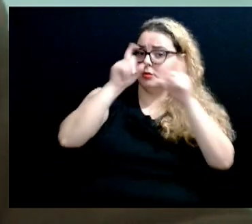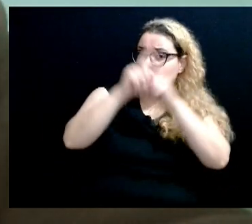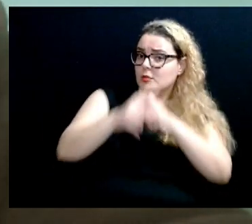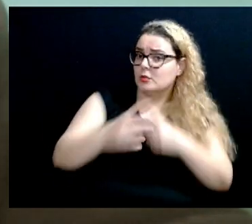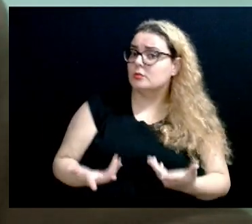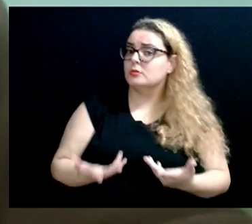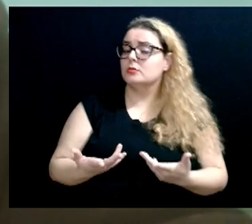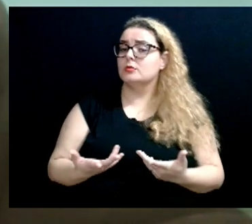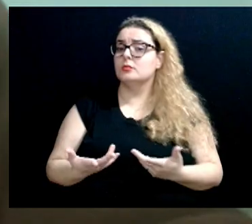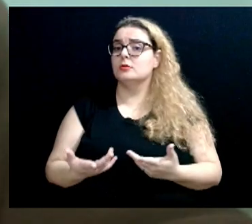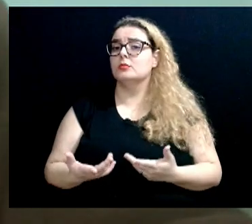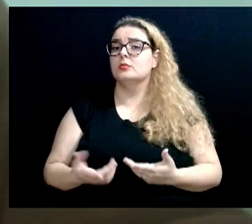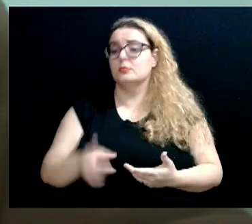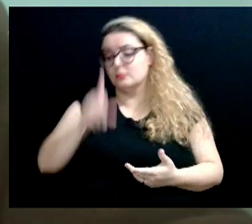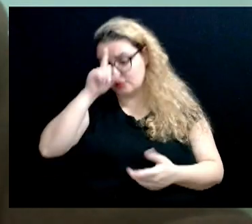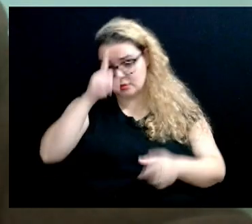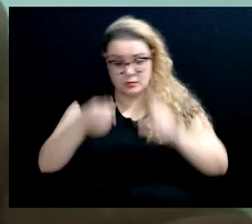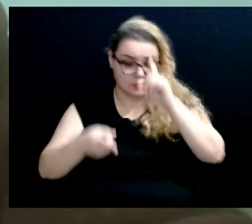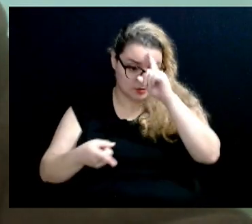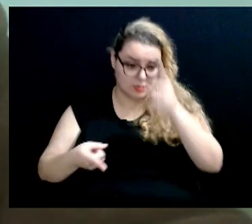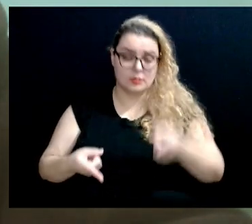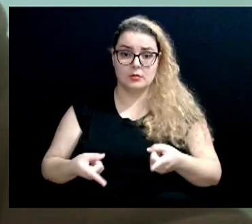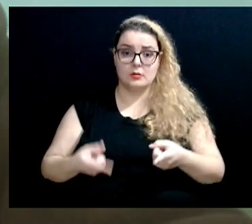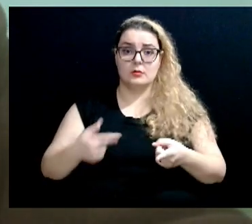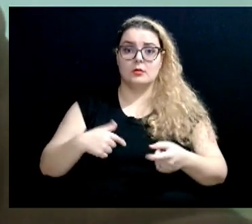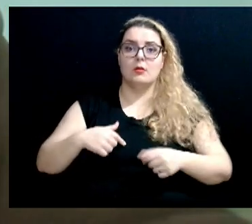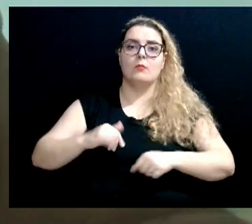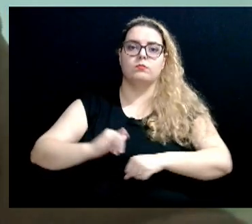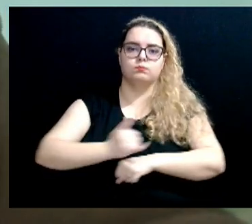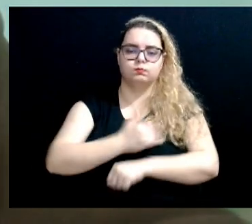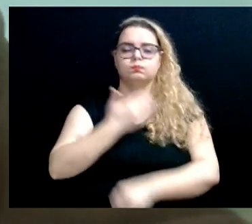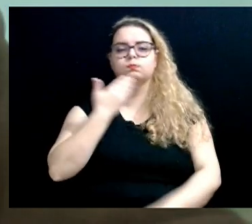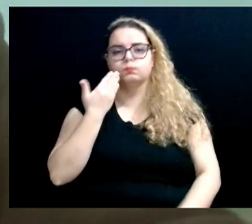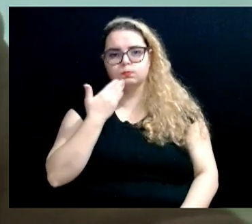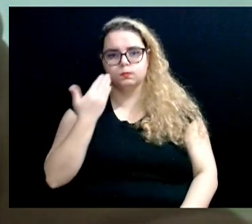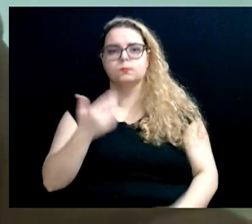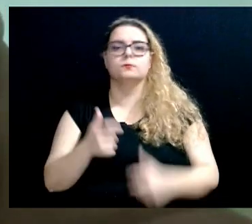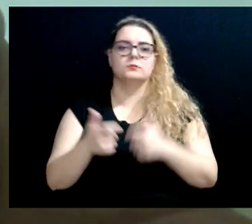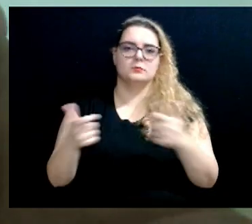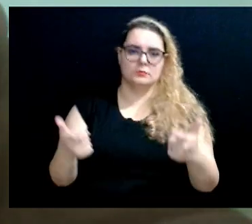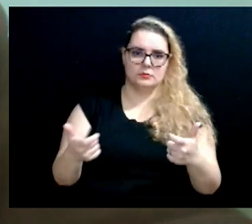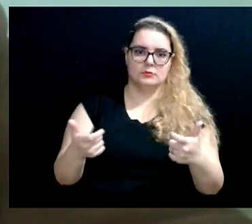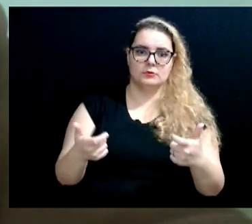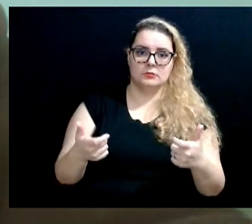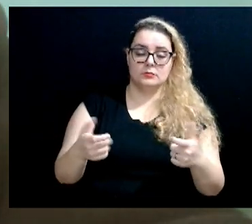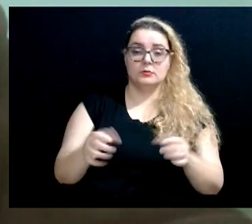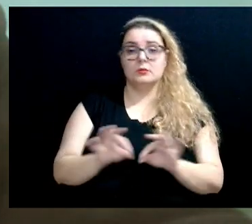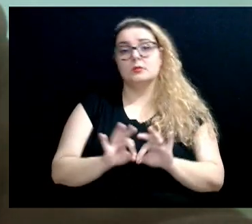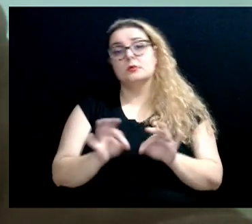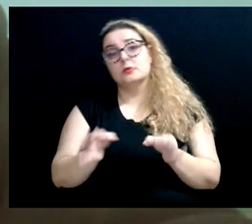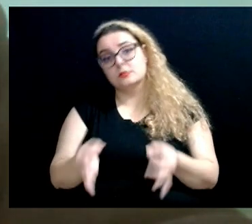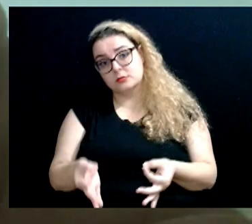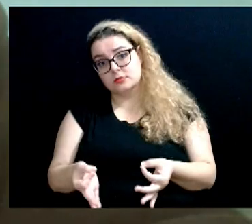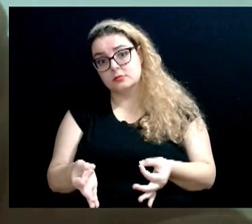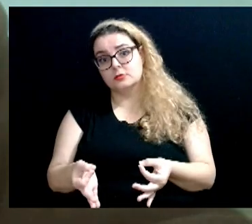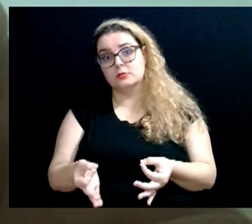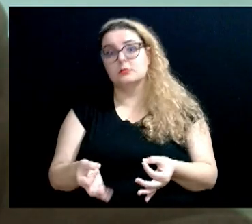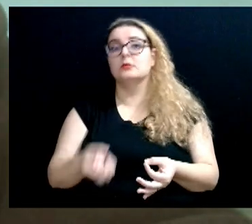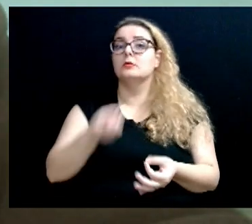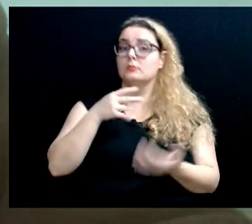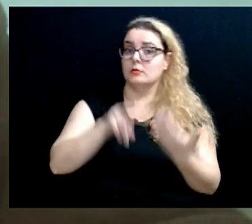uma decisão, e eu ganho peso com uma facilidade muito maior. Então, simplificando, eu acho que esses são bons impactos. A